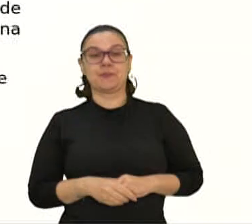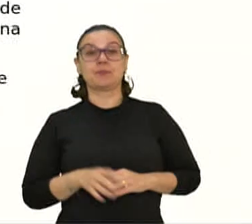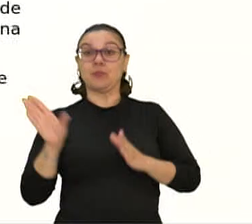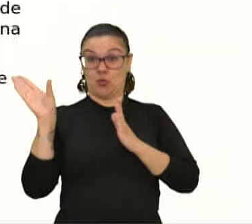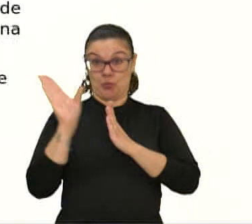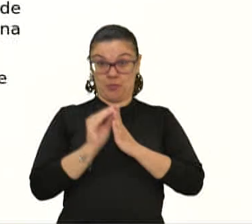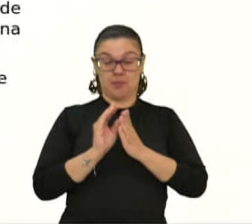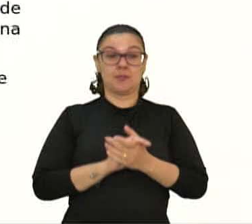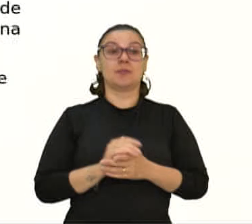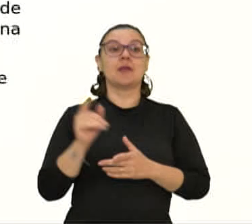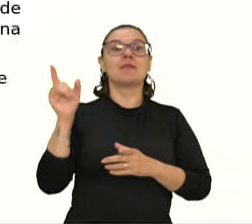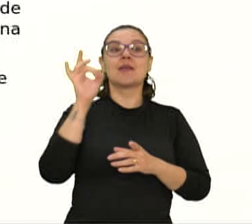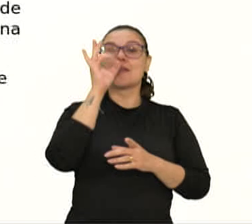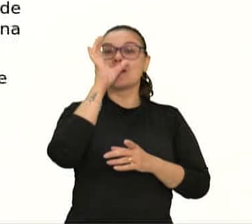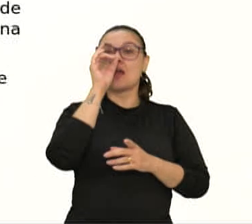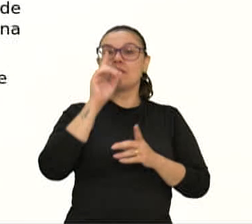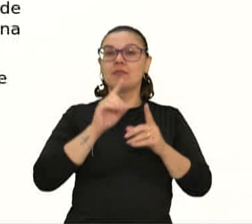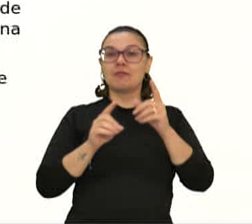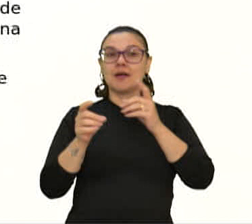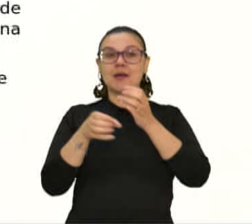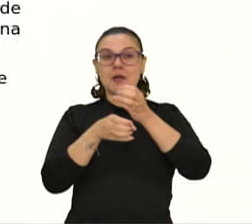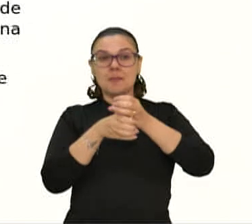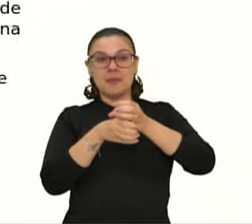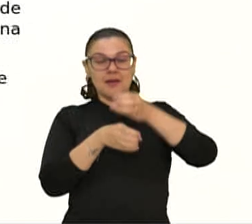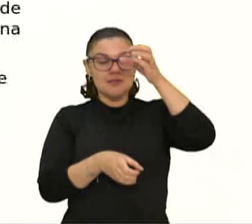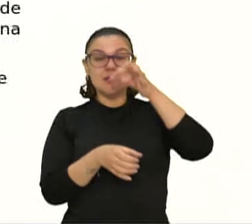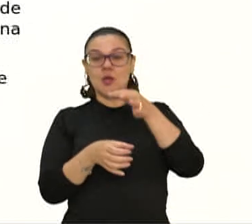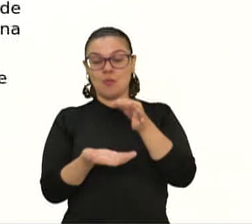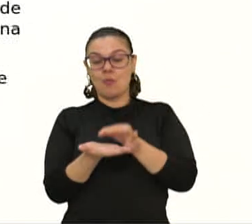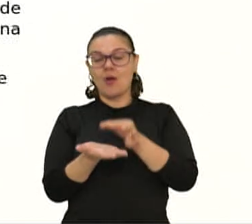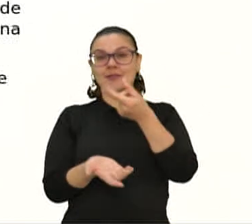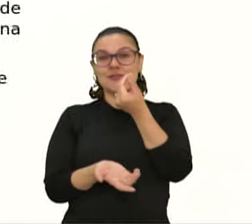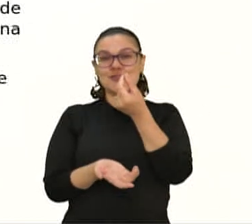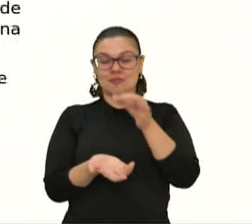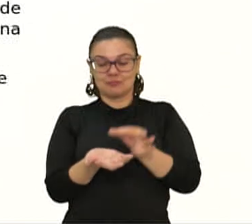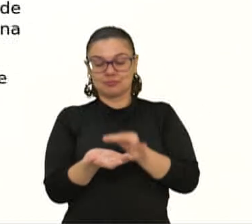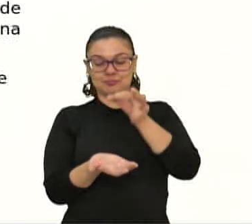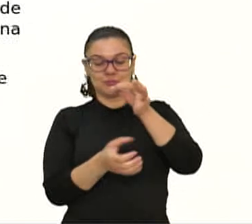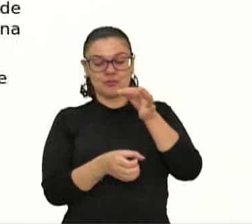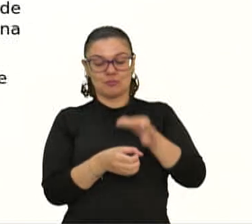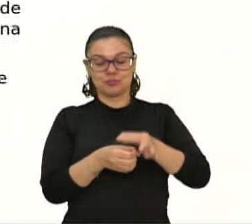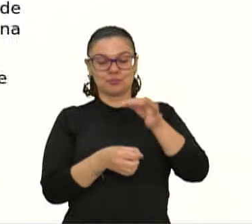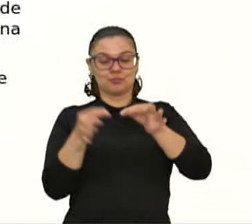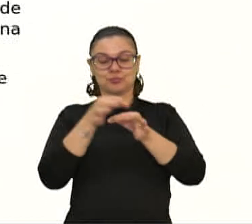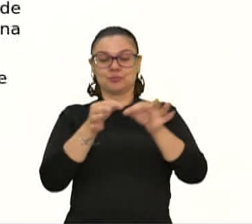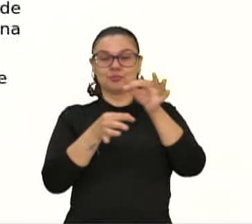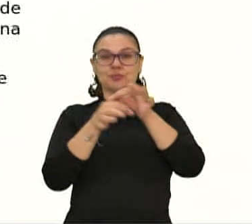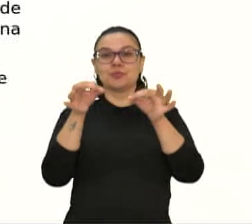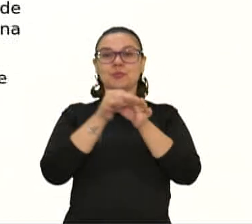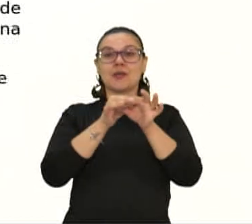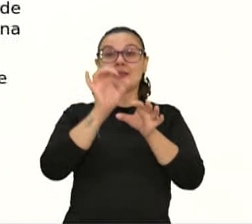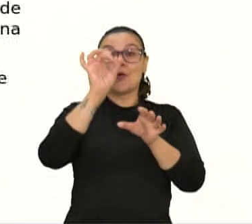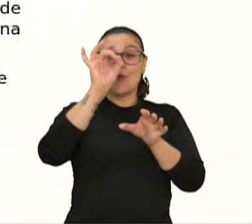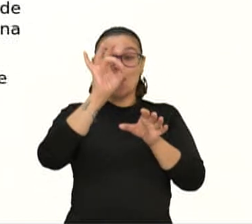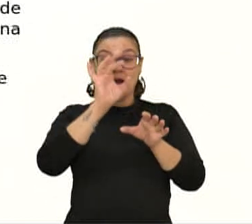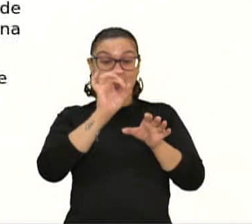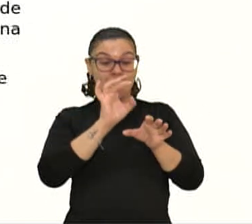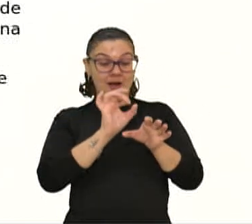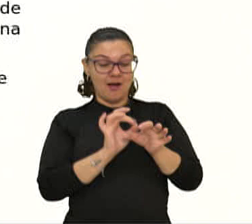essa parte verde que parece várias moedas empilhadas. Combinado? Cada